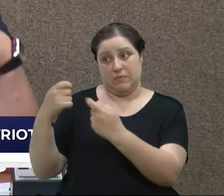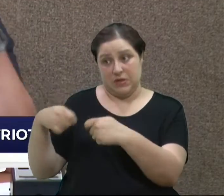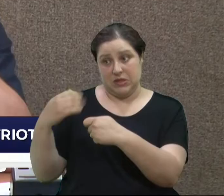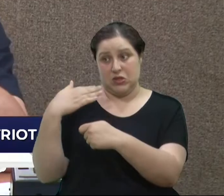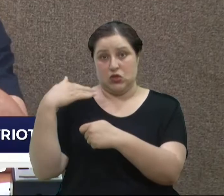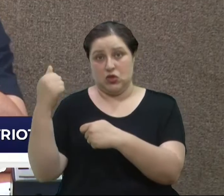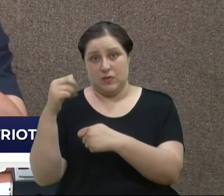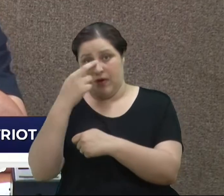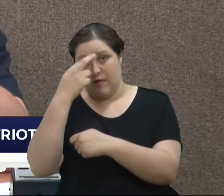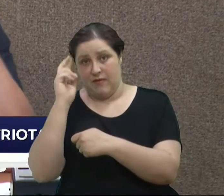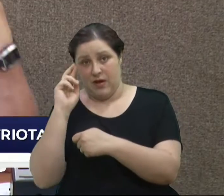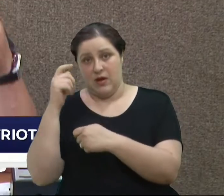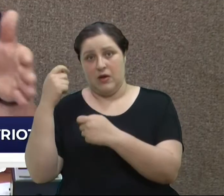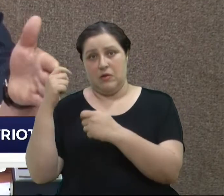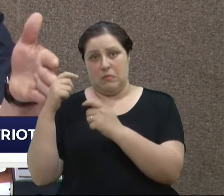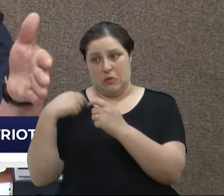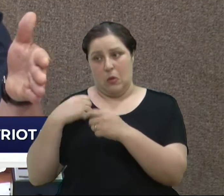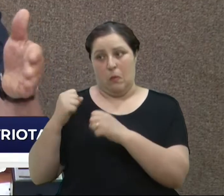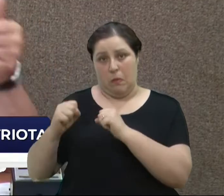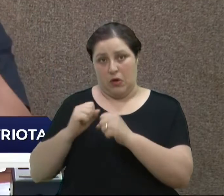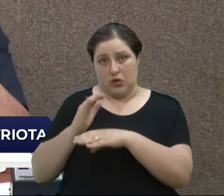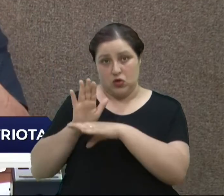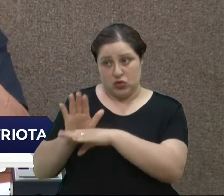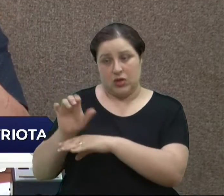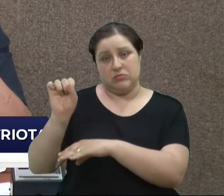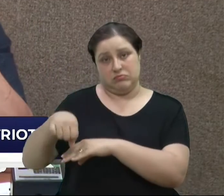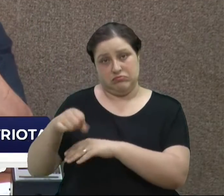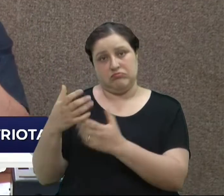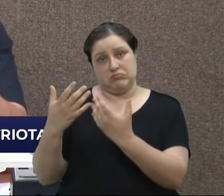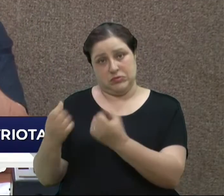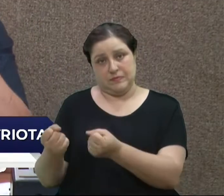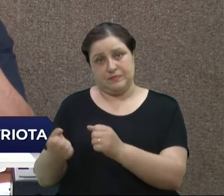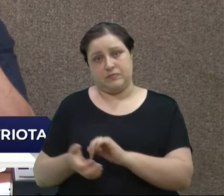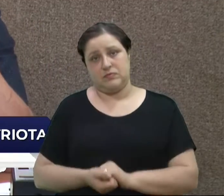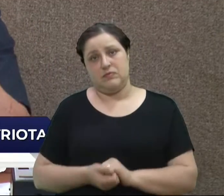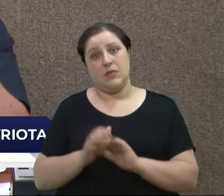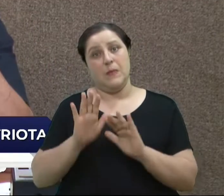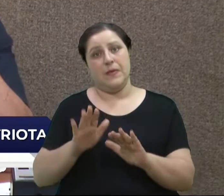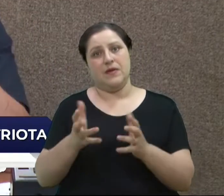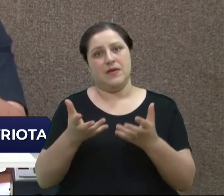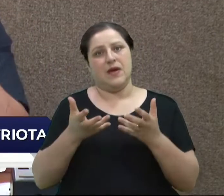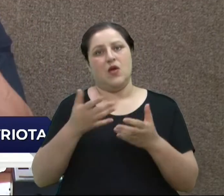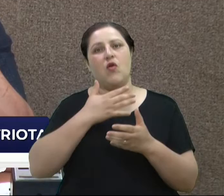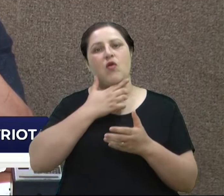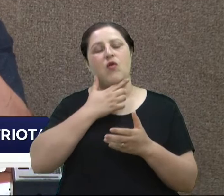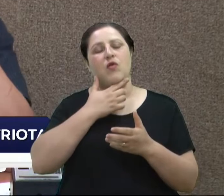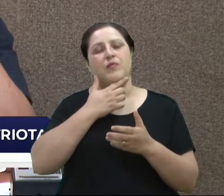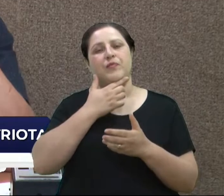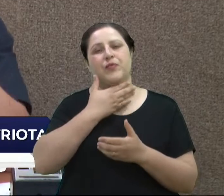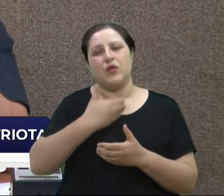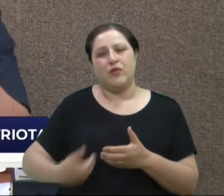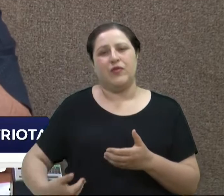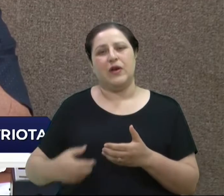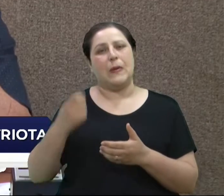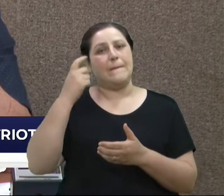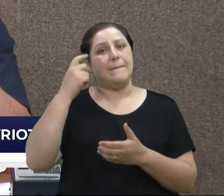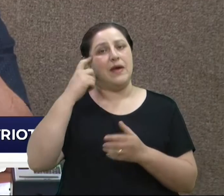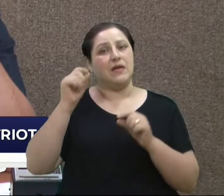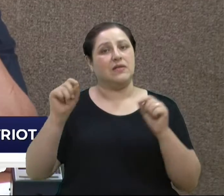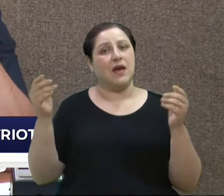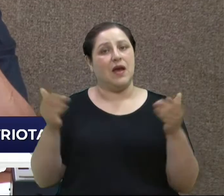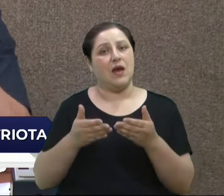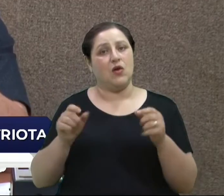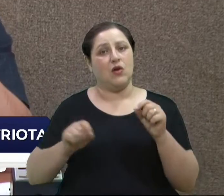Rafael, que eu puder colaborar, estou à disposição. Mas eu quero que o governo comece a pensar agora